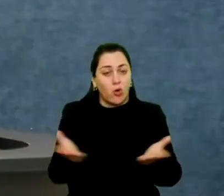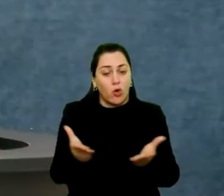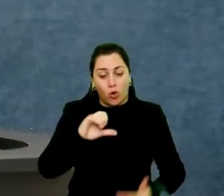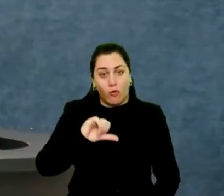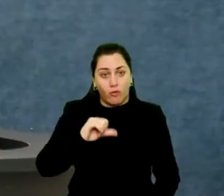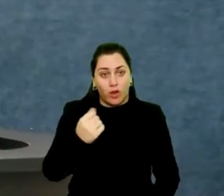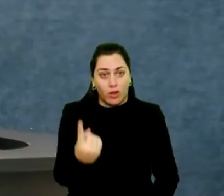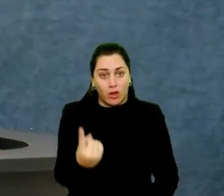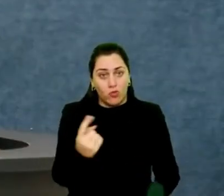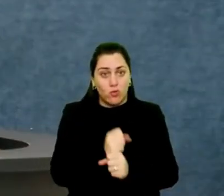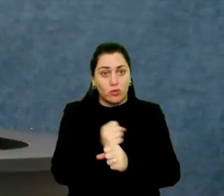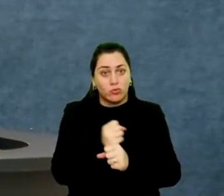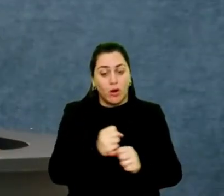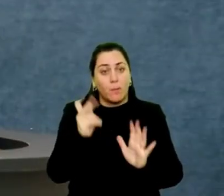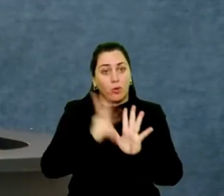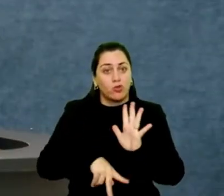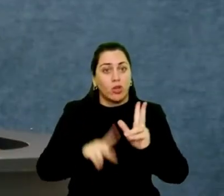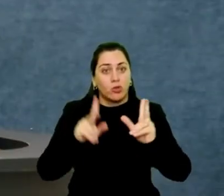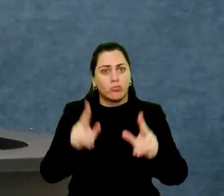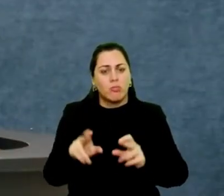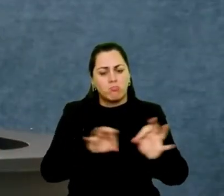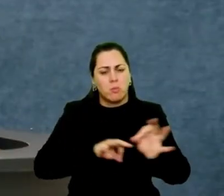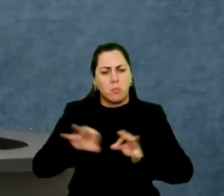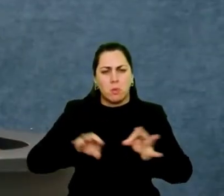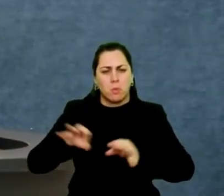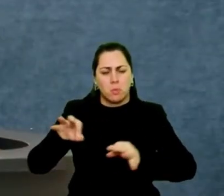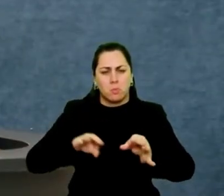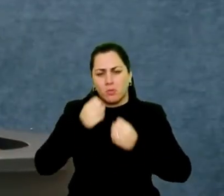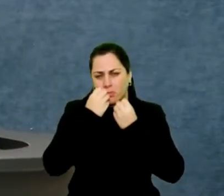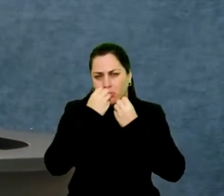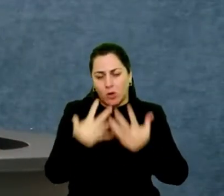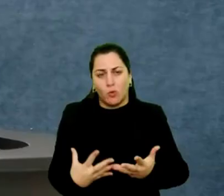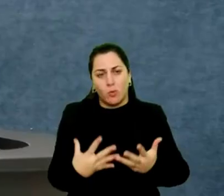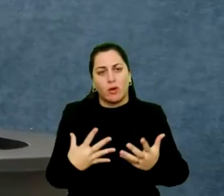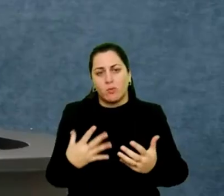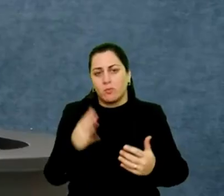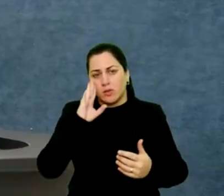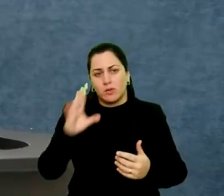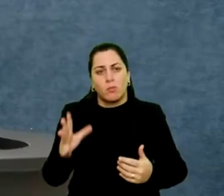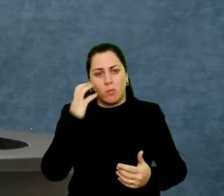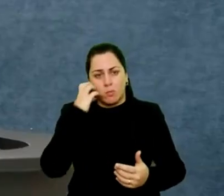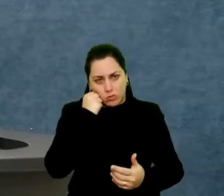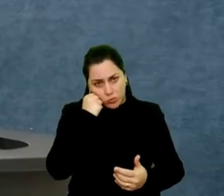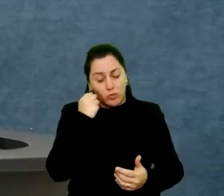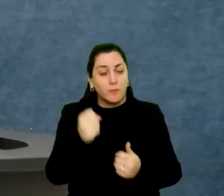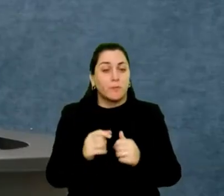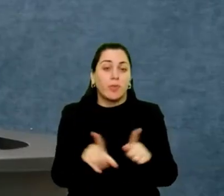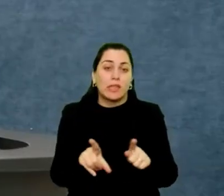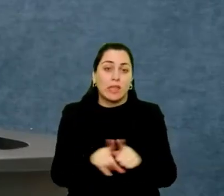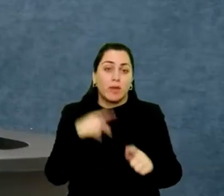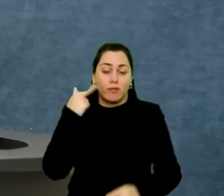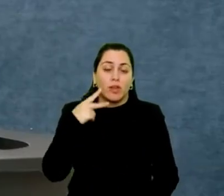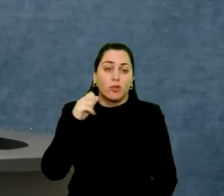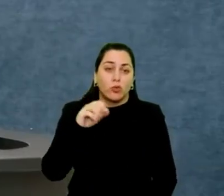91 anos, fez um projeto tão bem elaborado para o nosso maior patrimônio. Inclusive o vereador